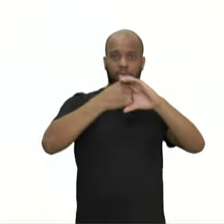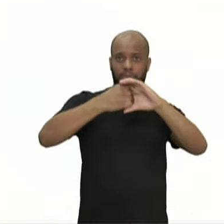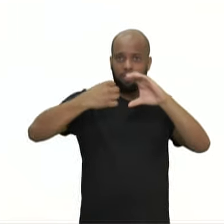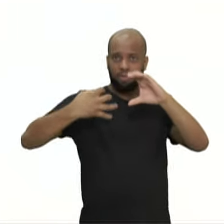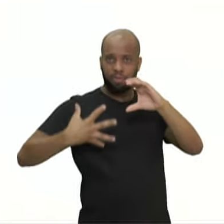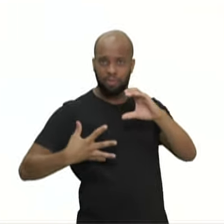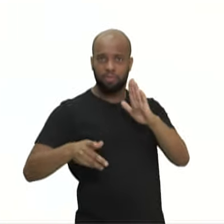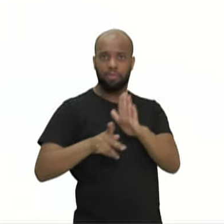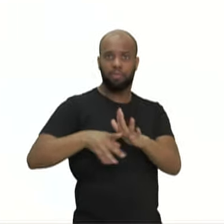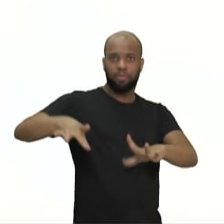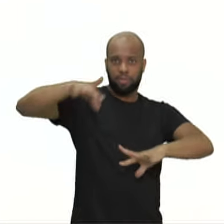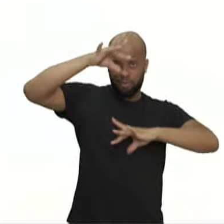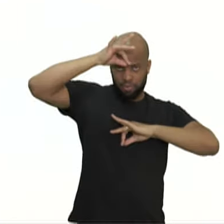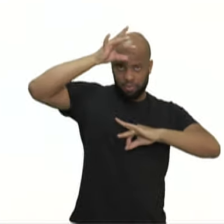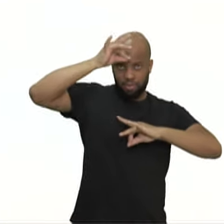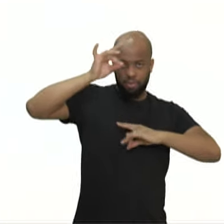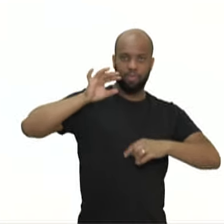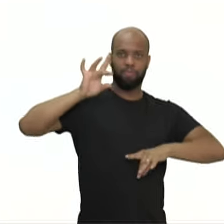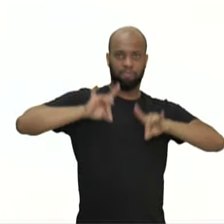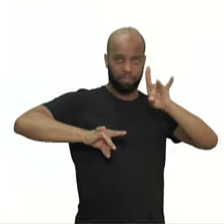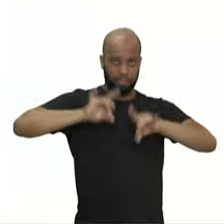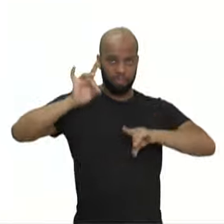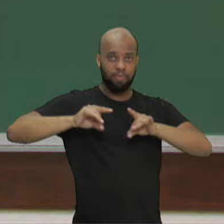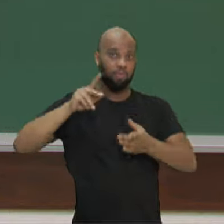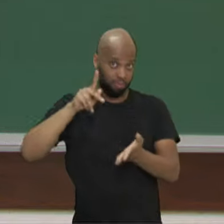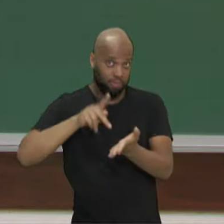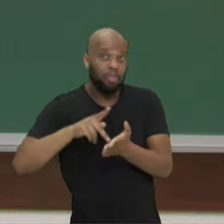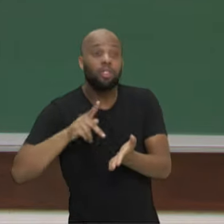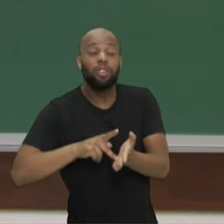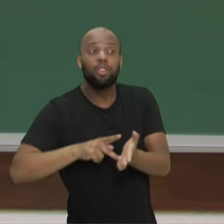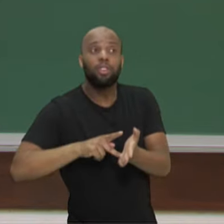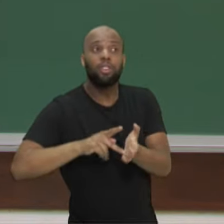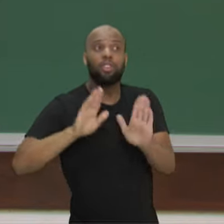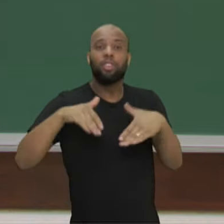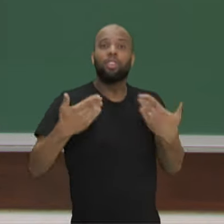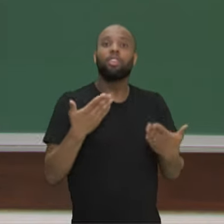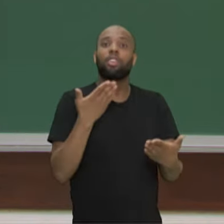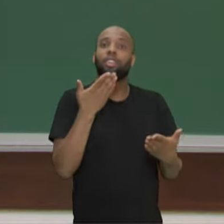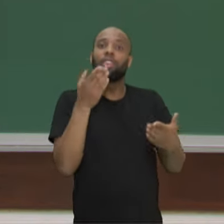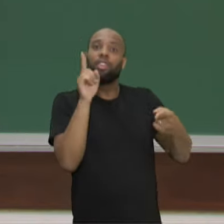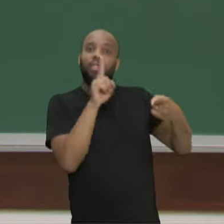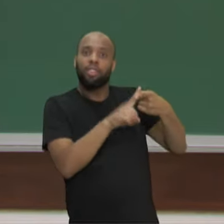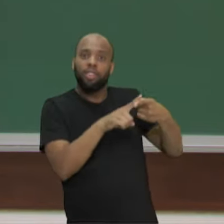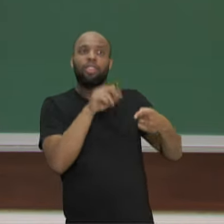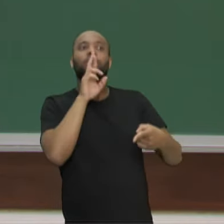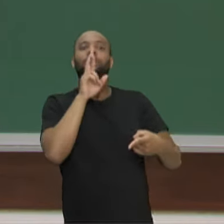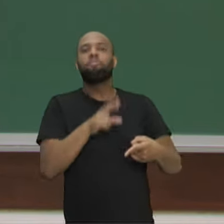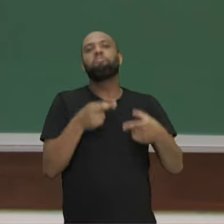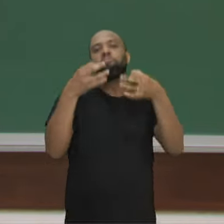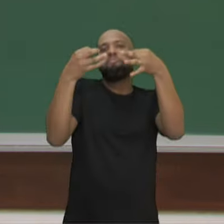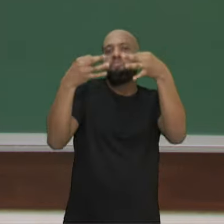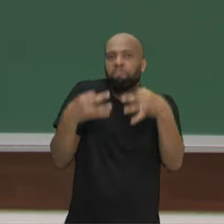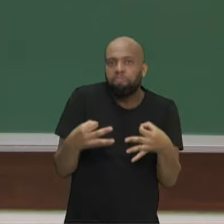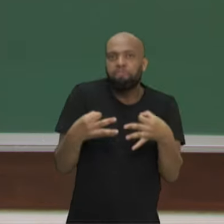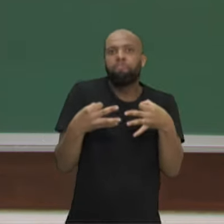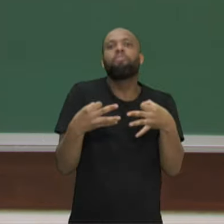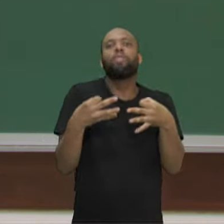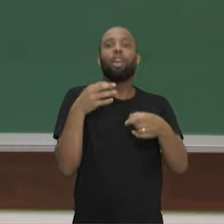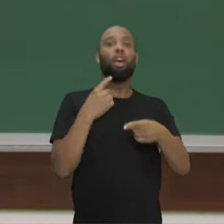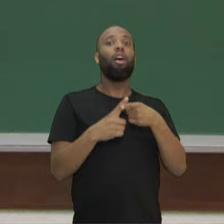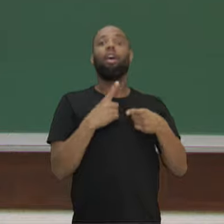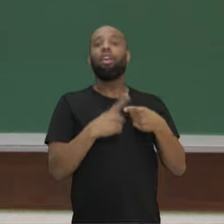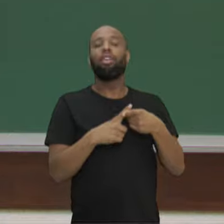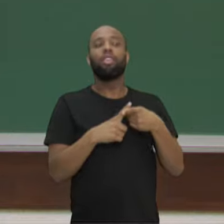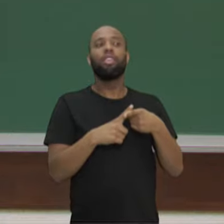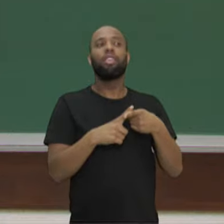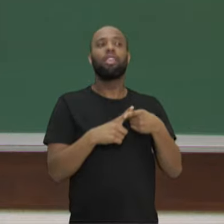do espetáculo teatral, não é? Então essa é a resposta correta, né? Porque